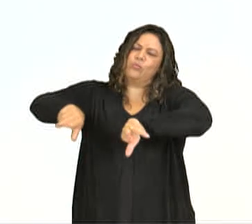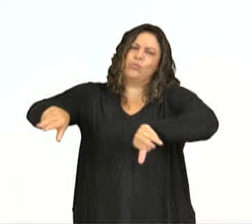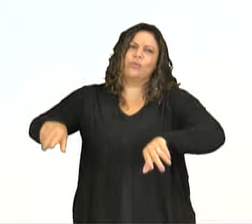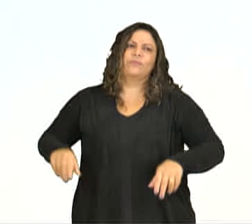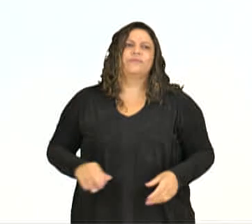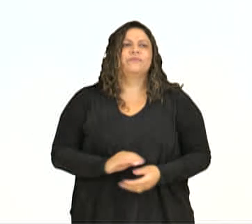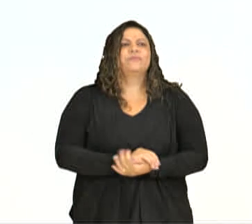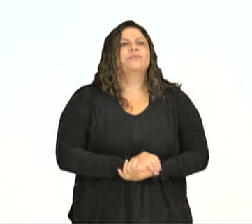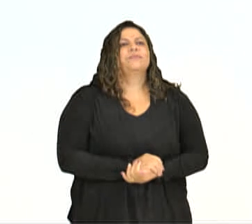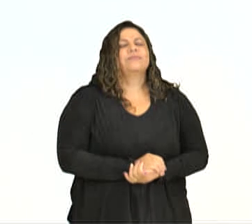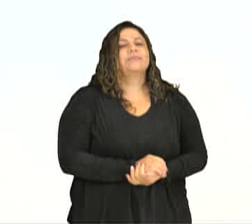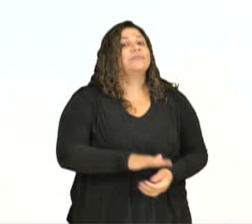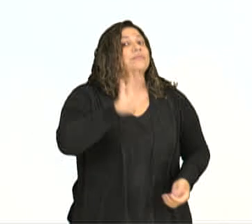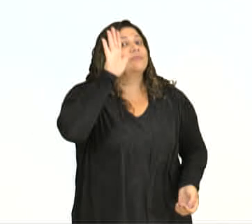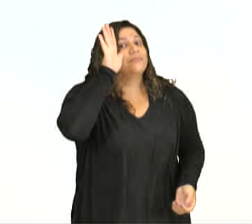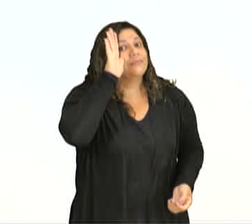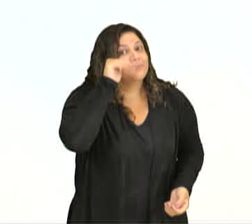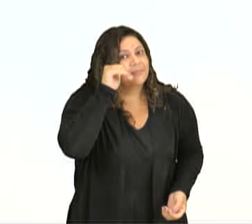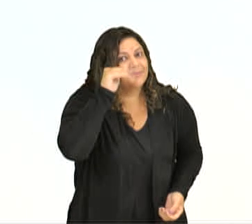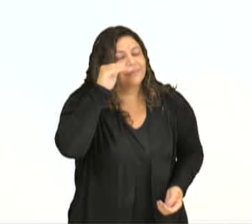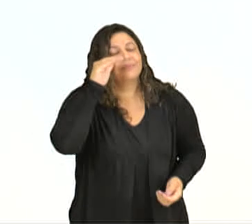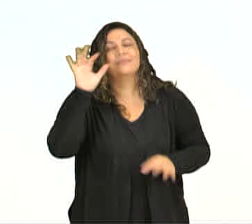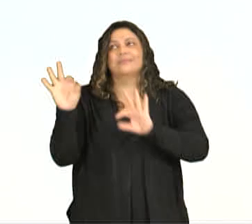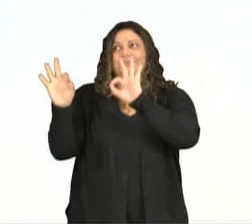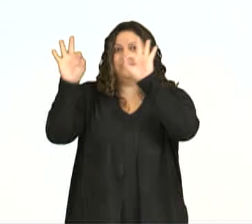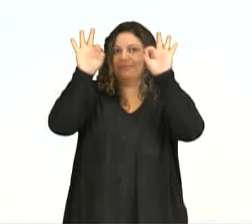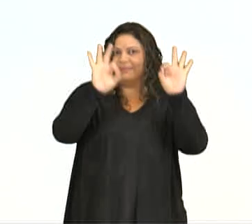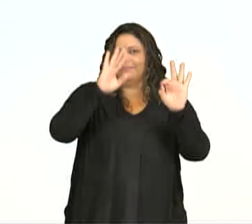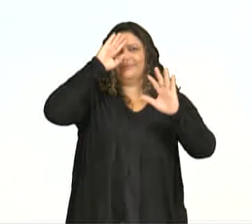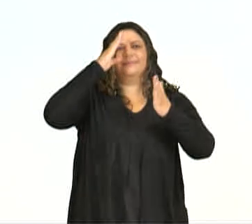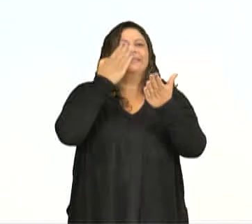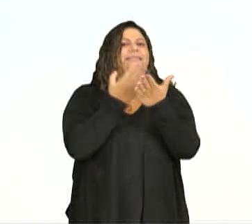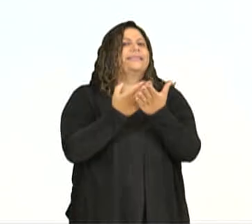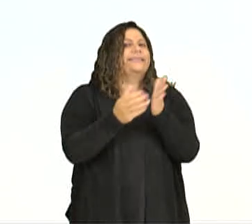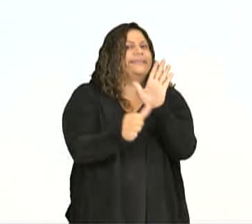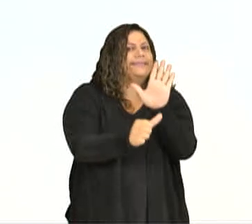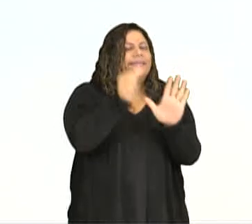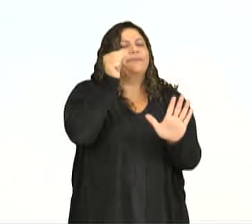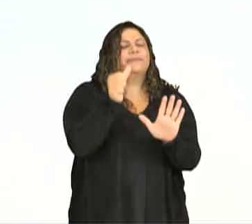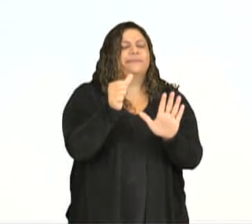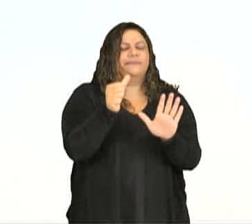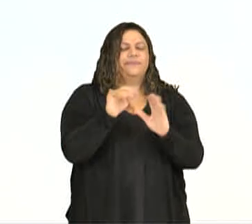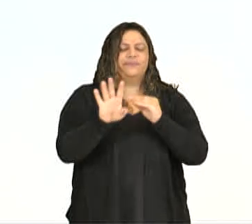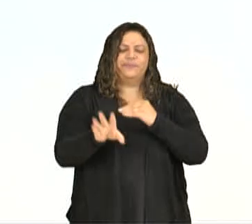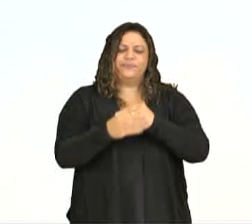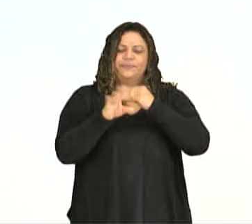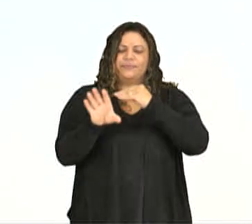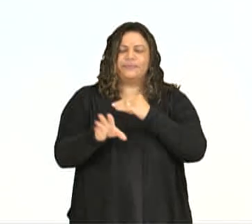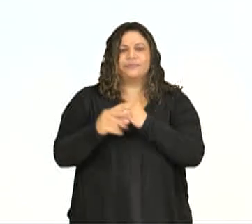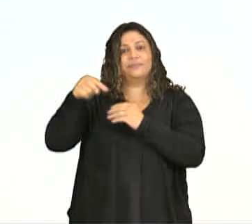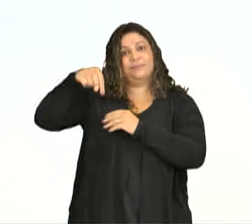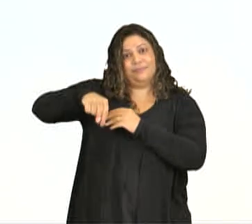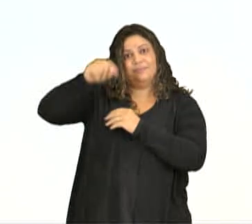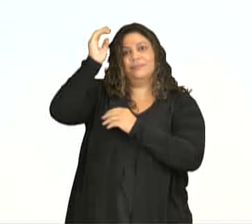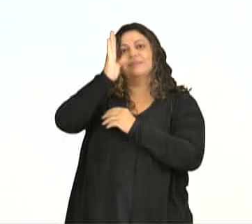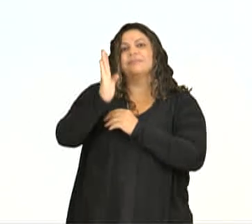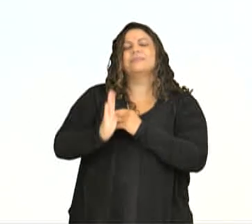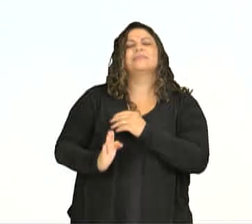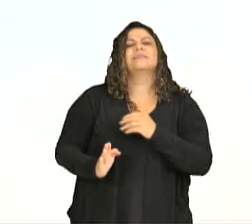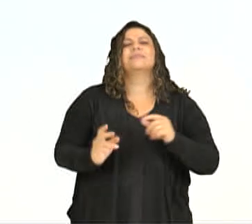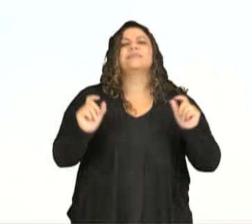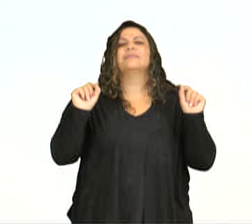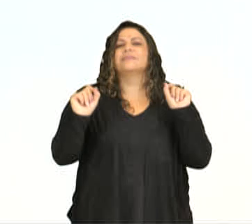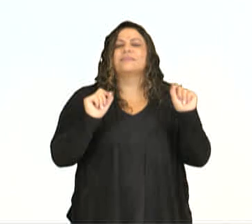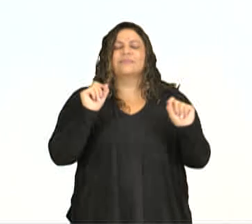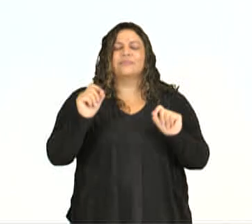A título de curiosidade, acredita-se que as primeiras valsas compostas aqui no Brasil foram compostas